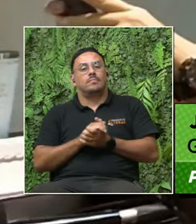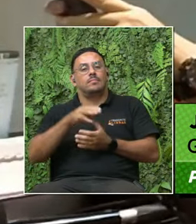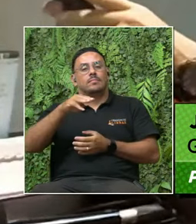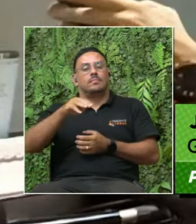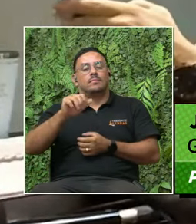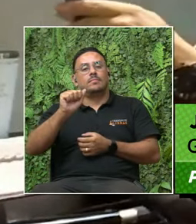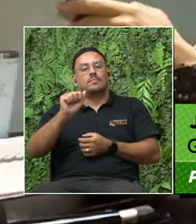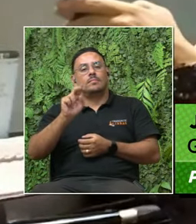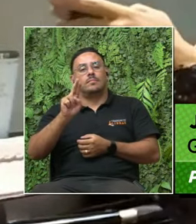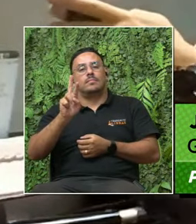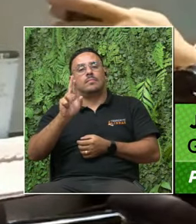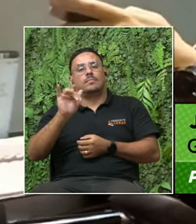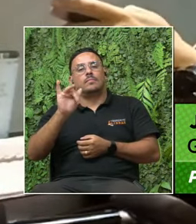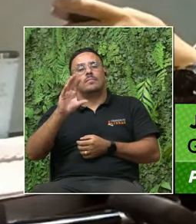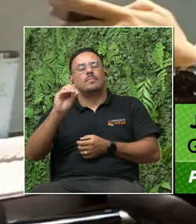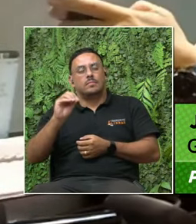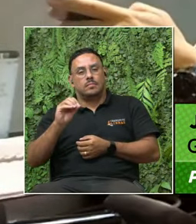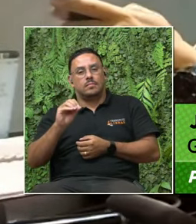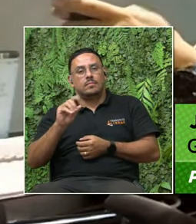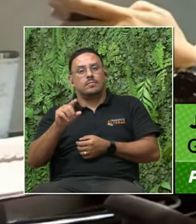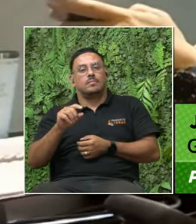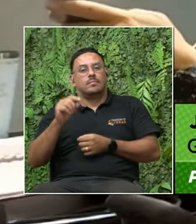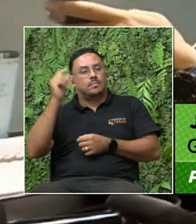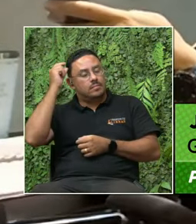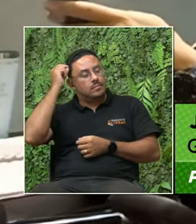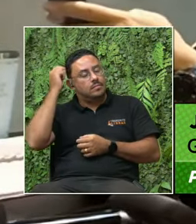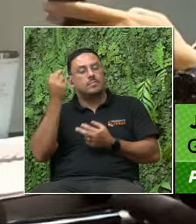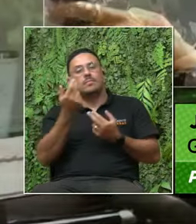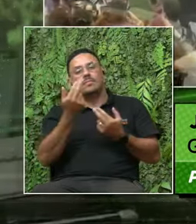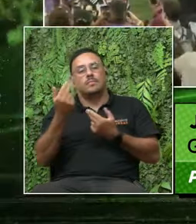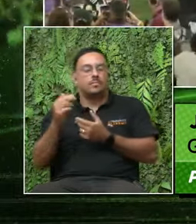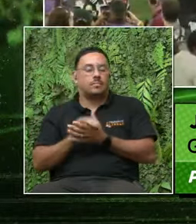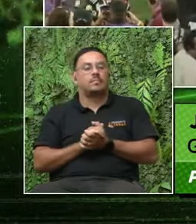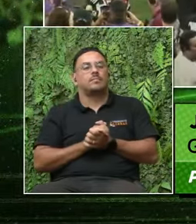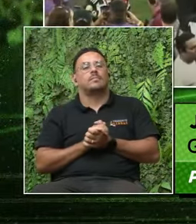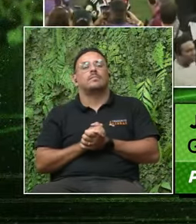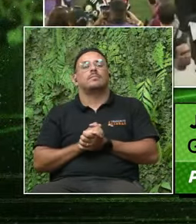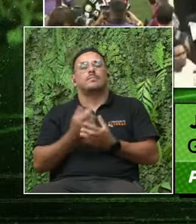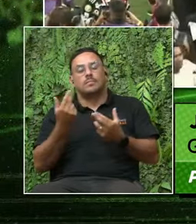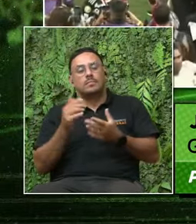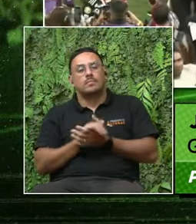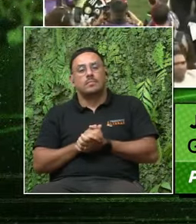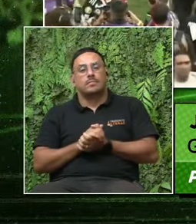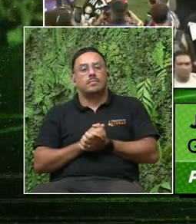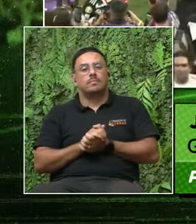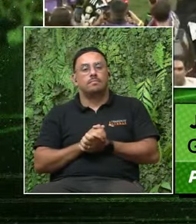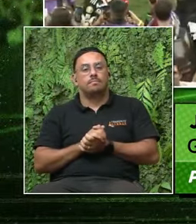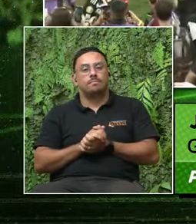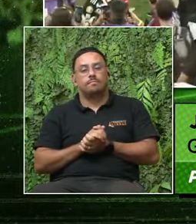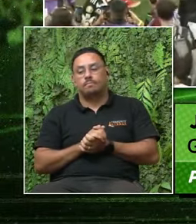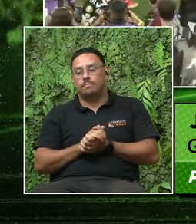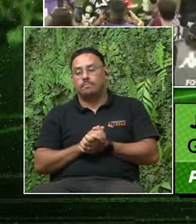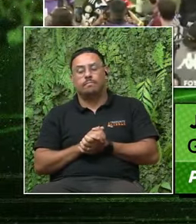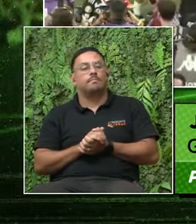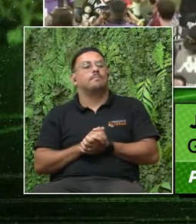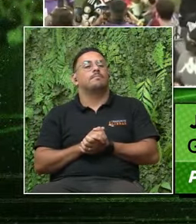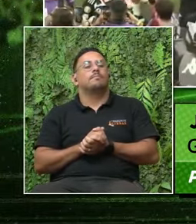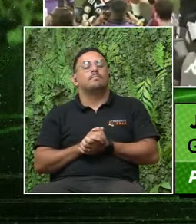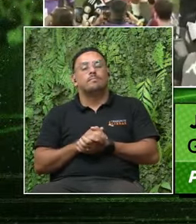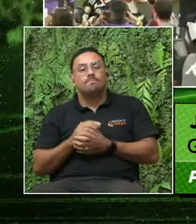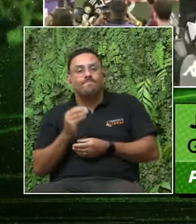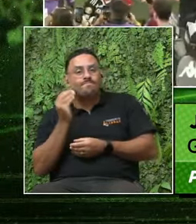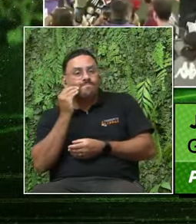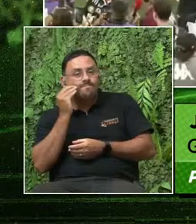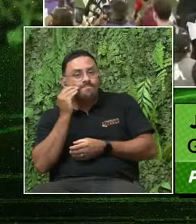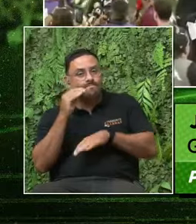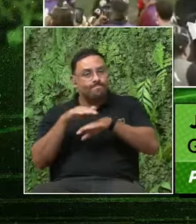Lemos velho tanto que parece cabiluda igual viu Clone cabiluda igual Clone vamos vamos ver se a gente